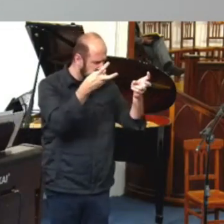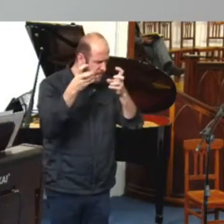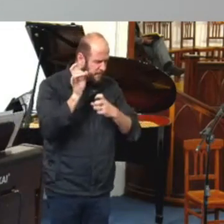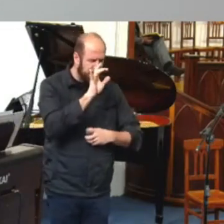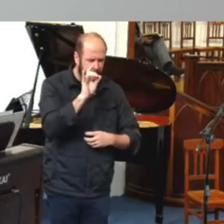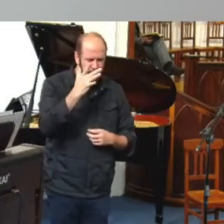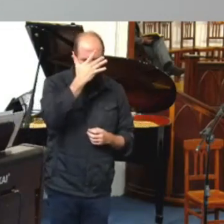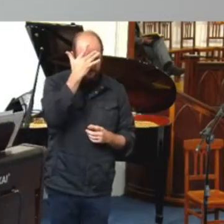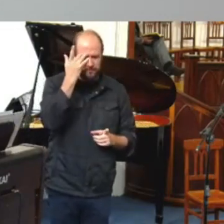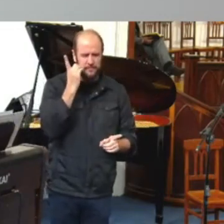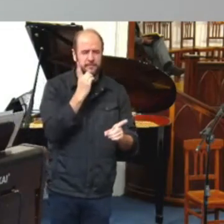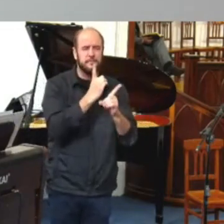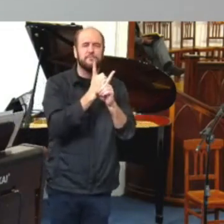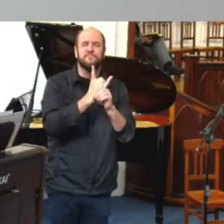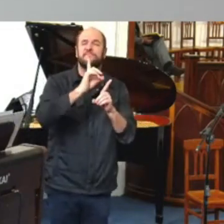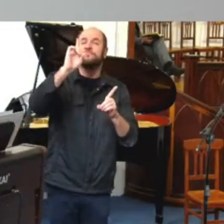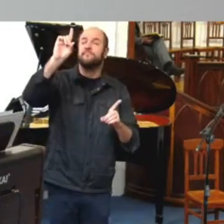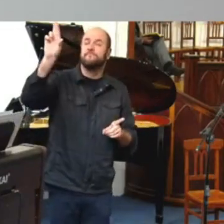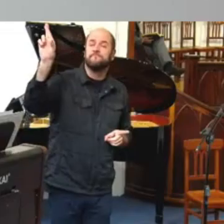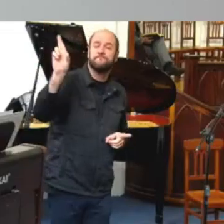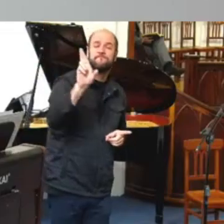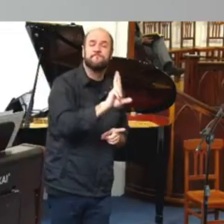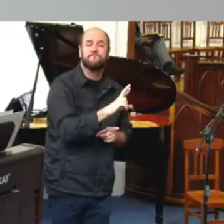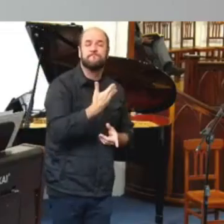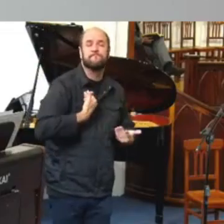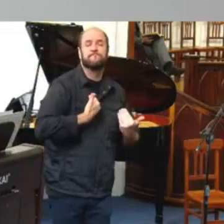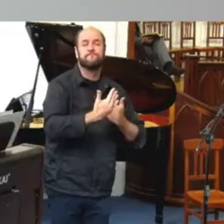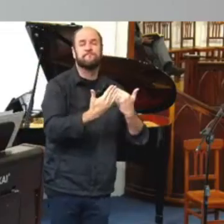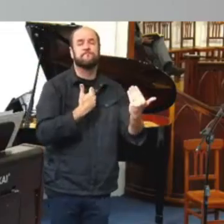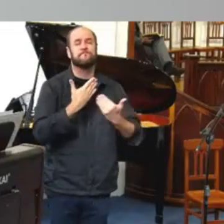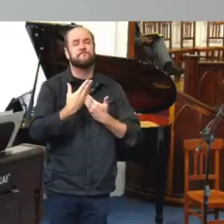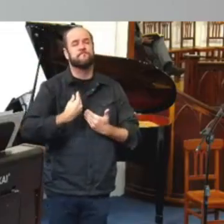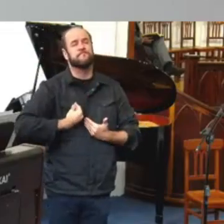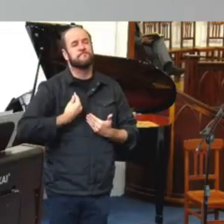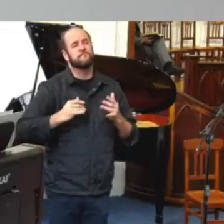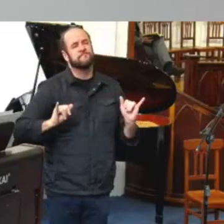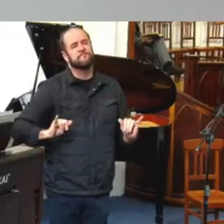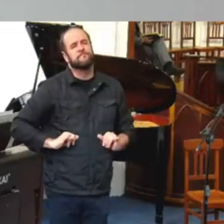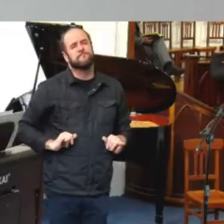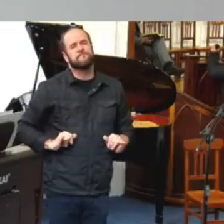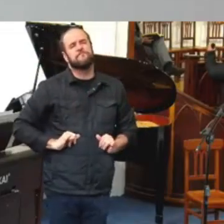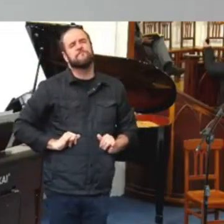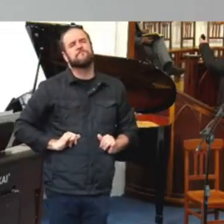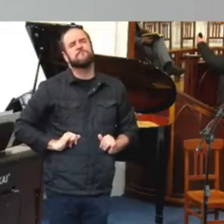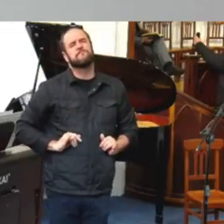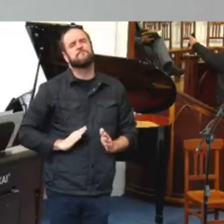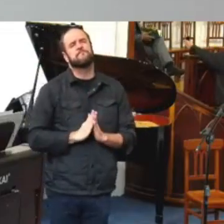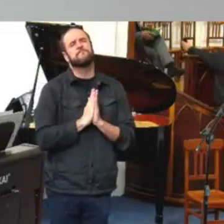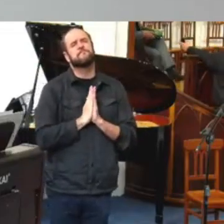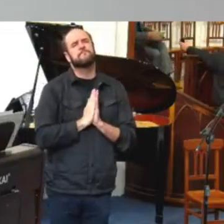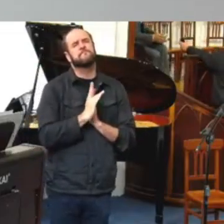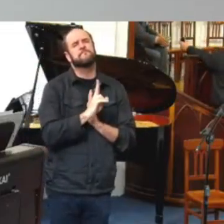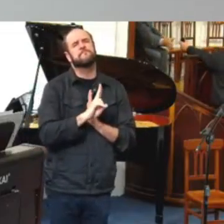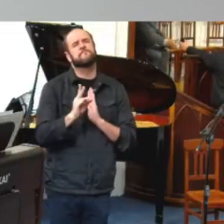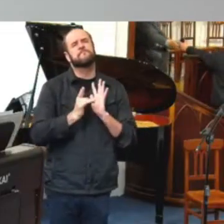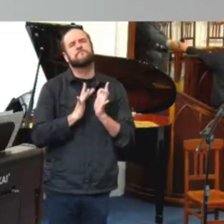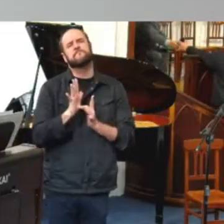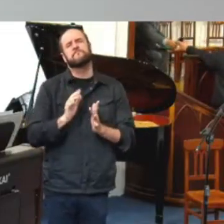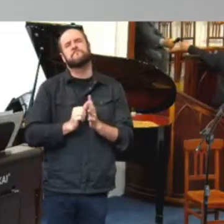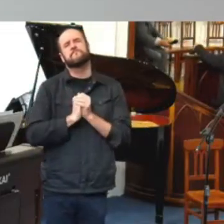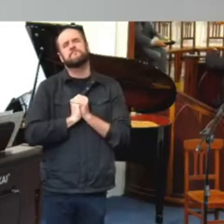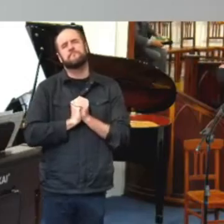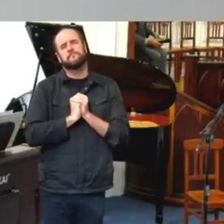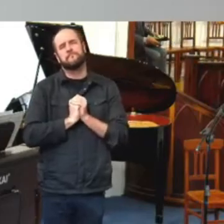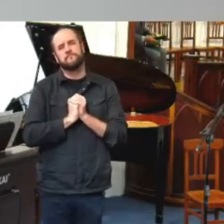e encontrar as mesmas respostas para lidar com essa dor. É a nossa oração, em nome de Jesus.